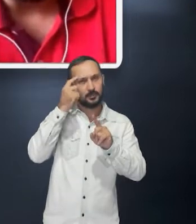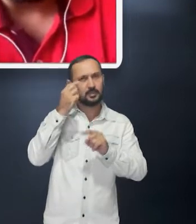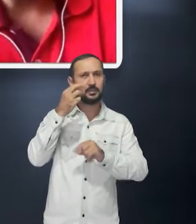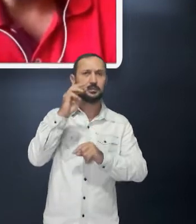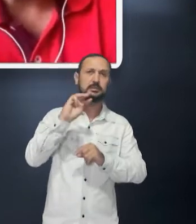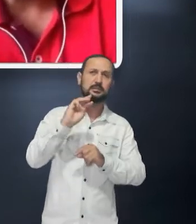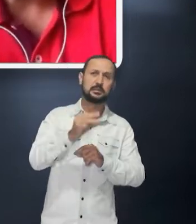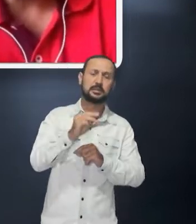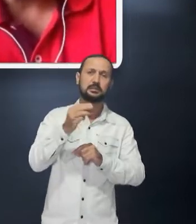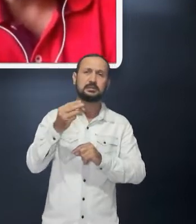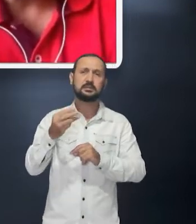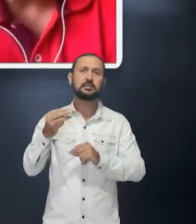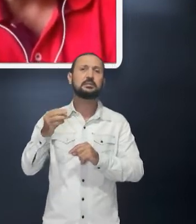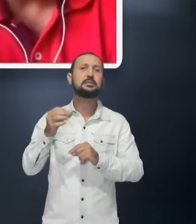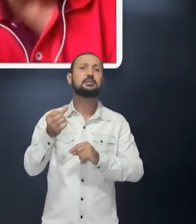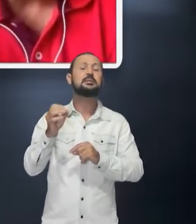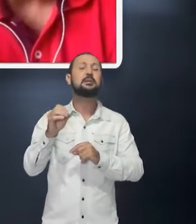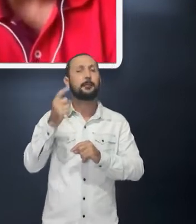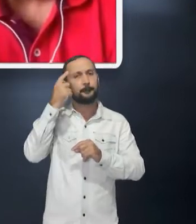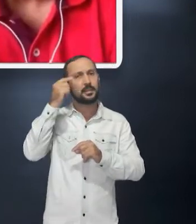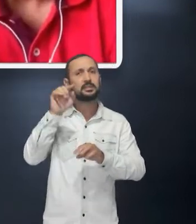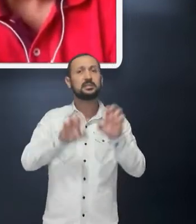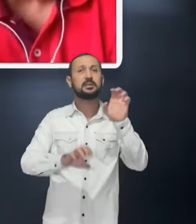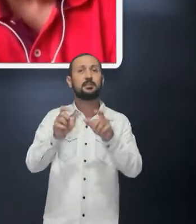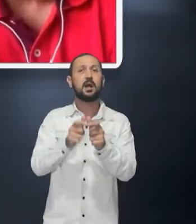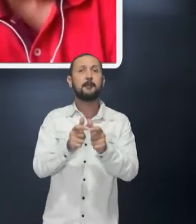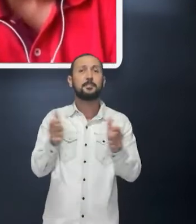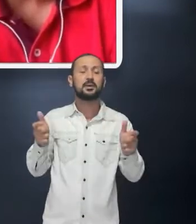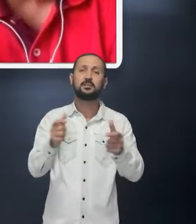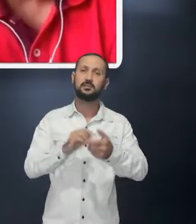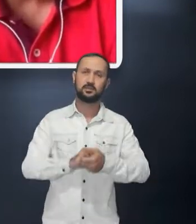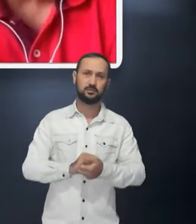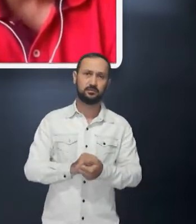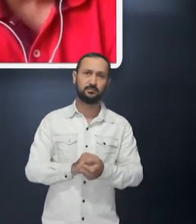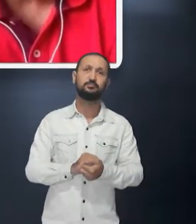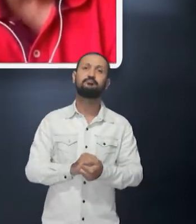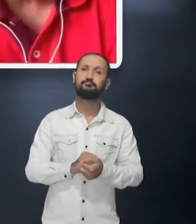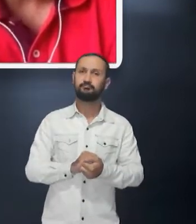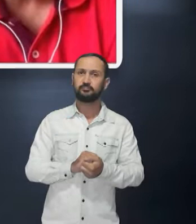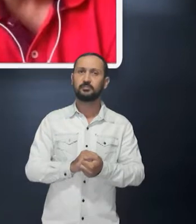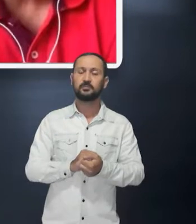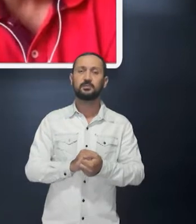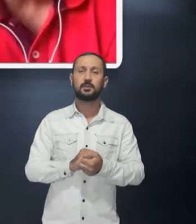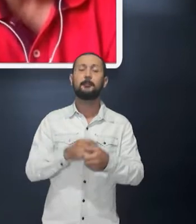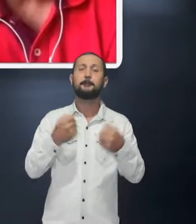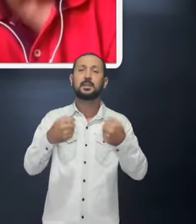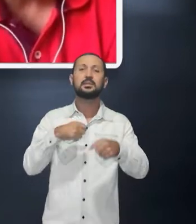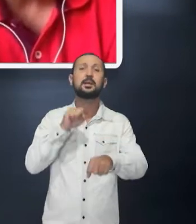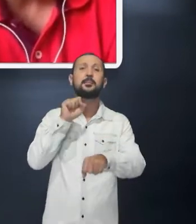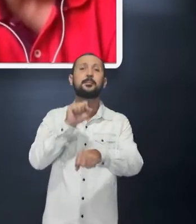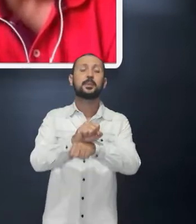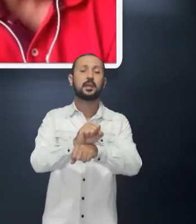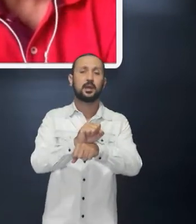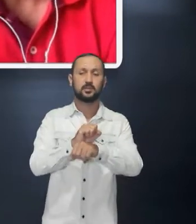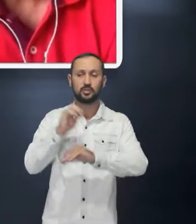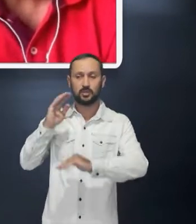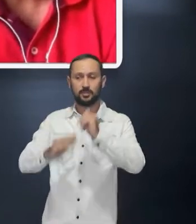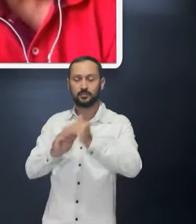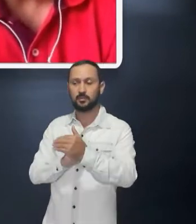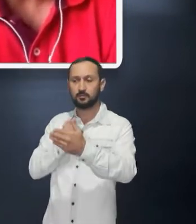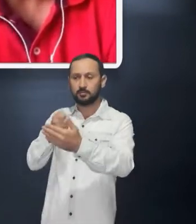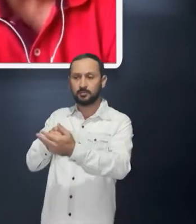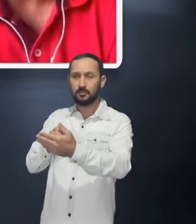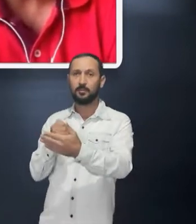seja, imagina com as grandes empresas. Então a gente tem que parar com isso de pagar para pagar